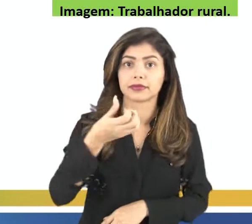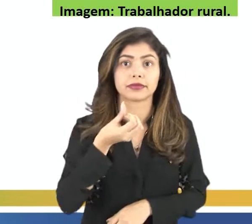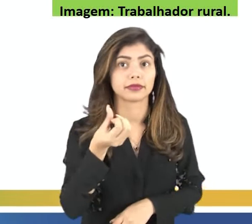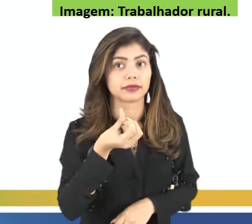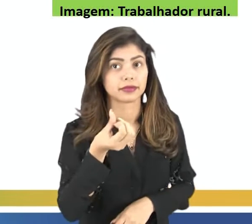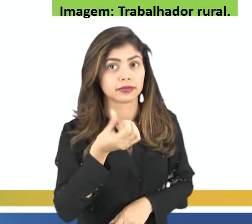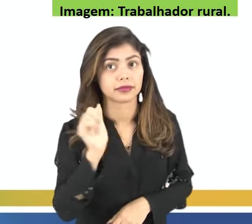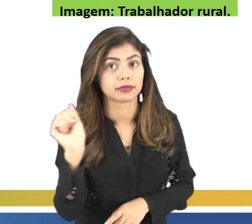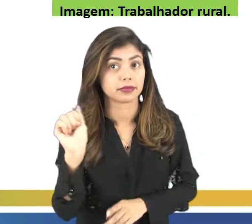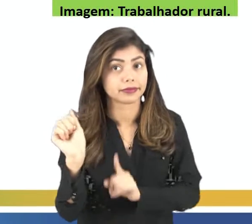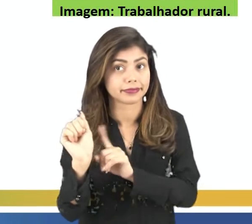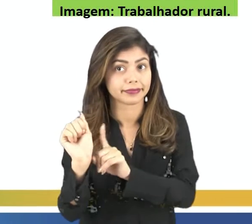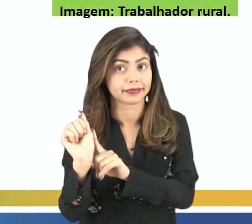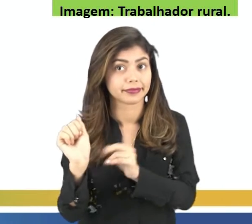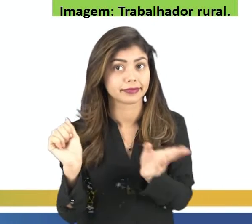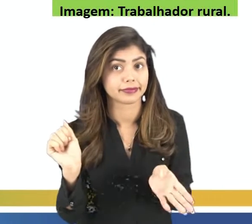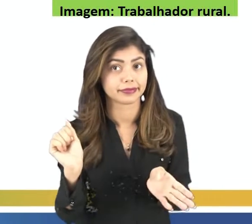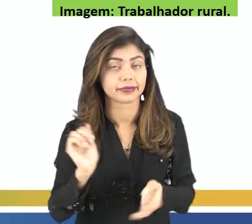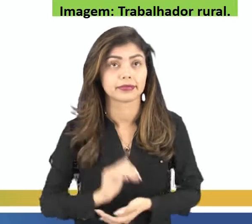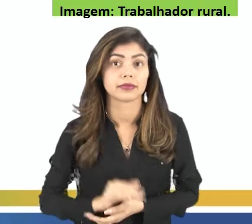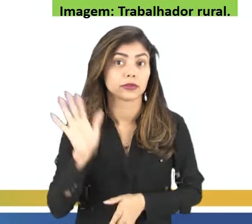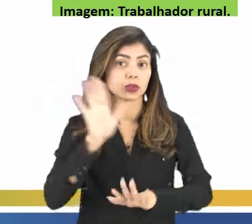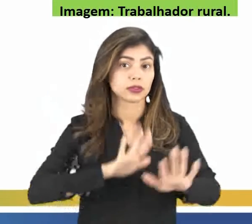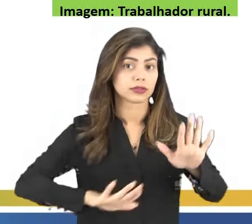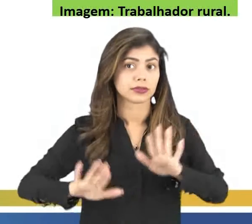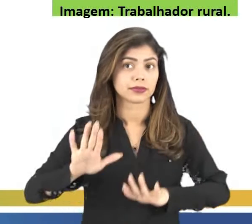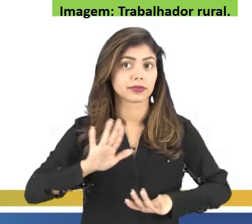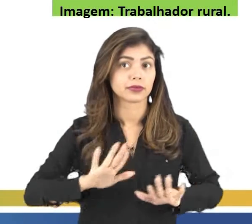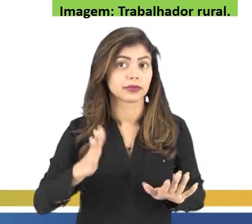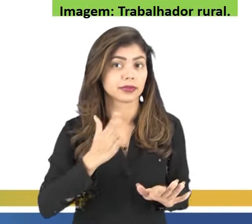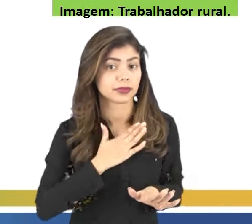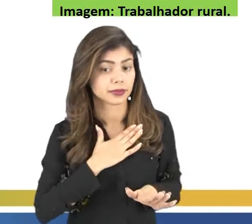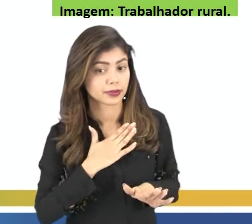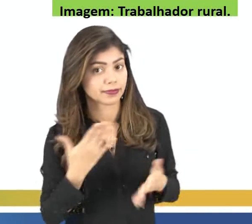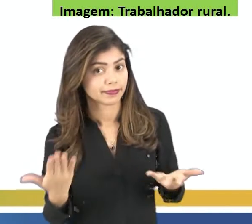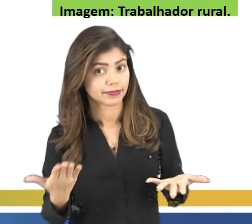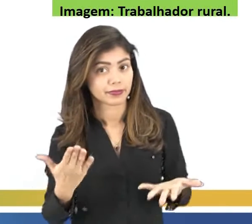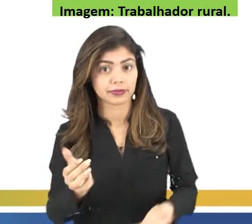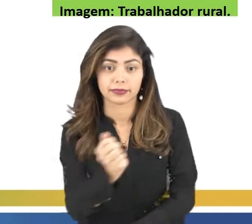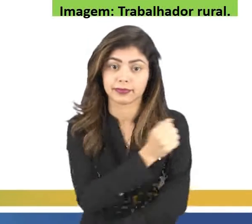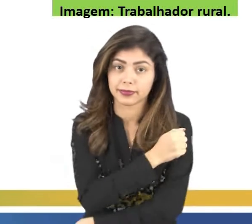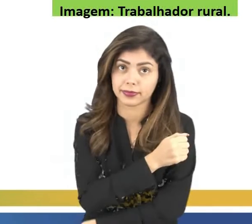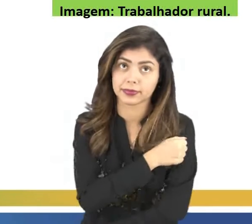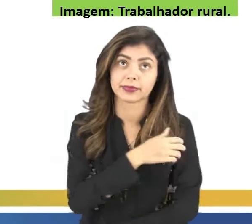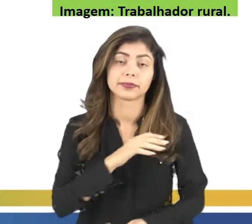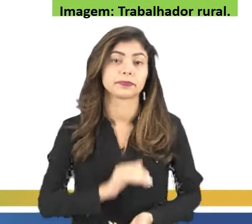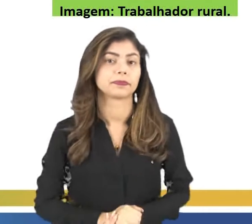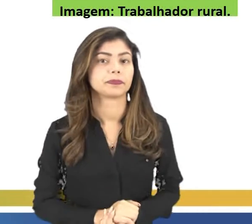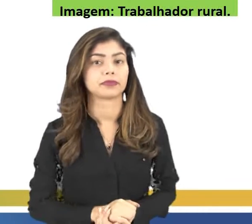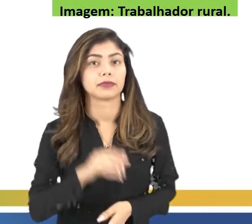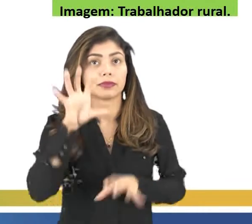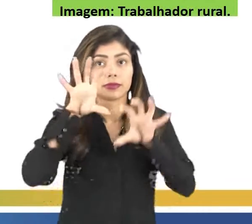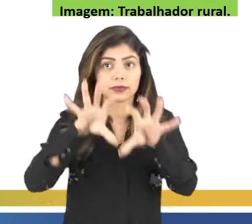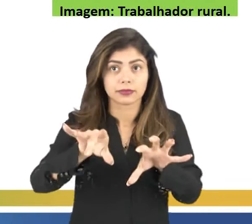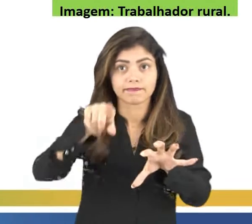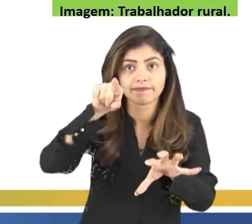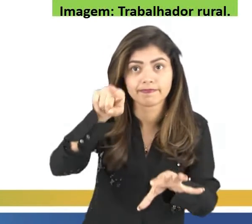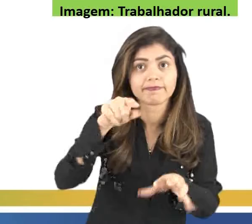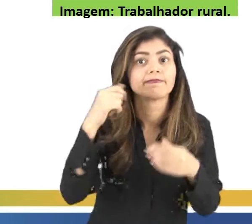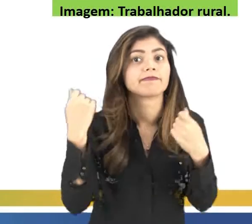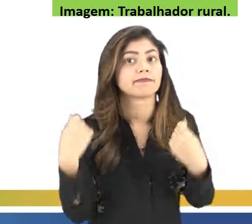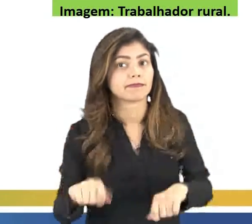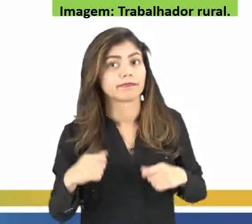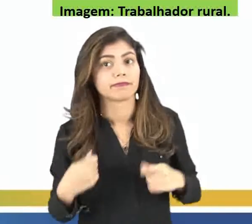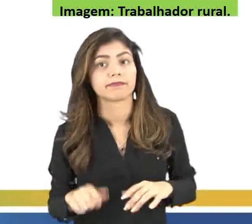a letra A, 6 horas. Cuidado, meu querido e caro aluno. Aqui nós